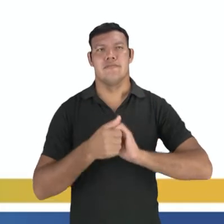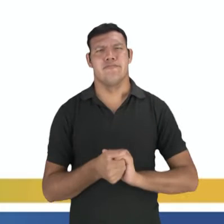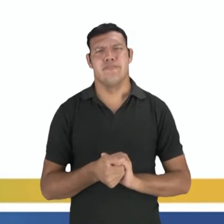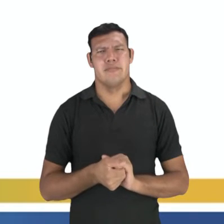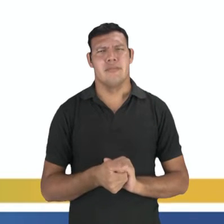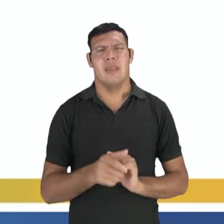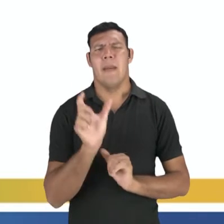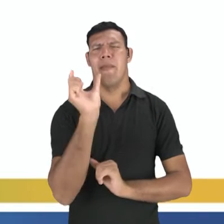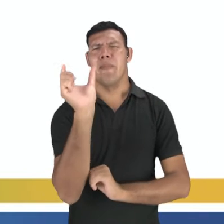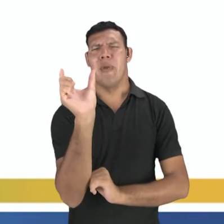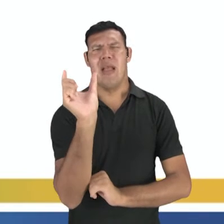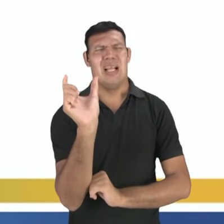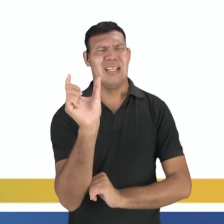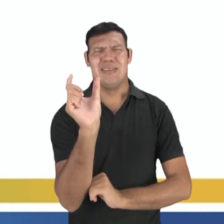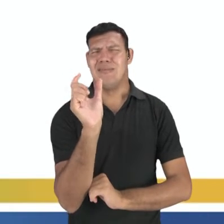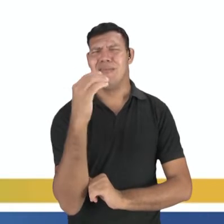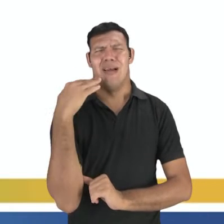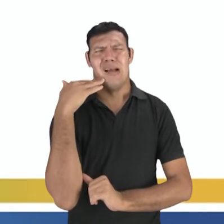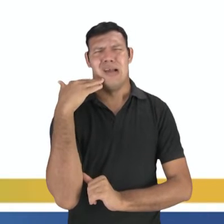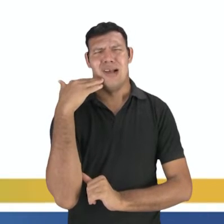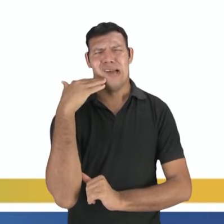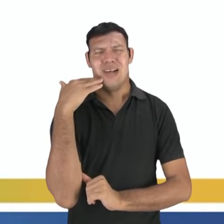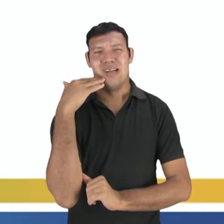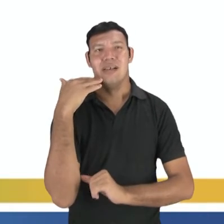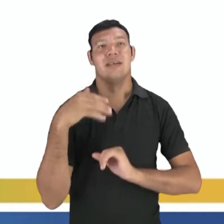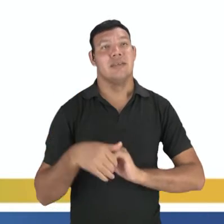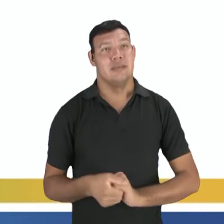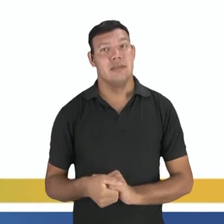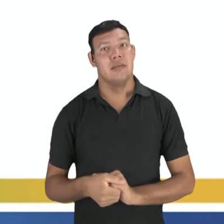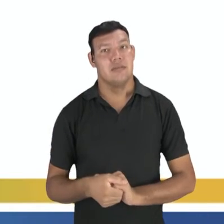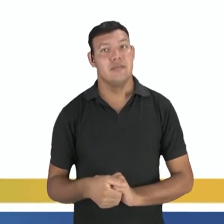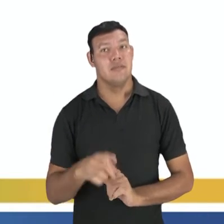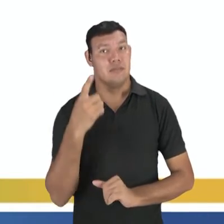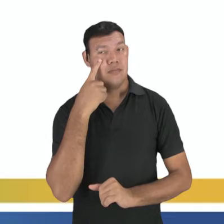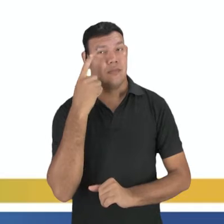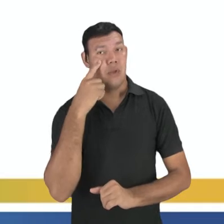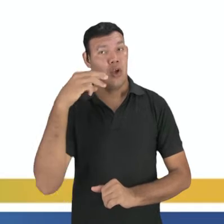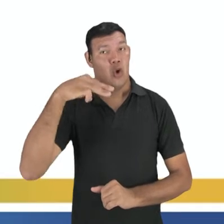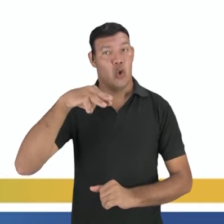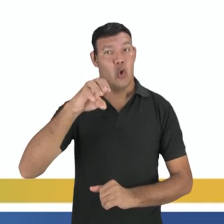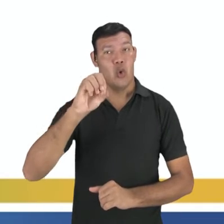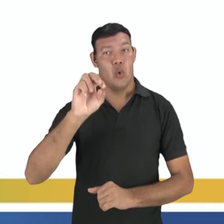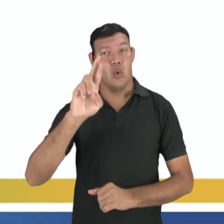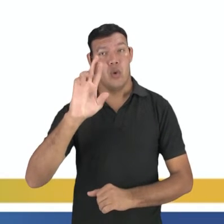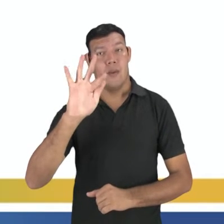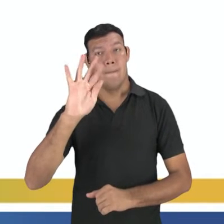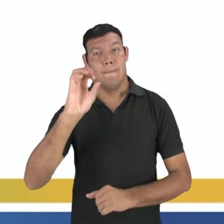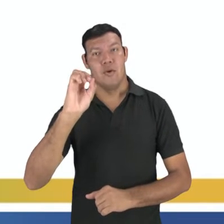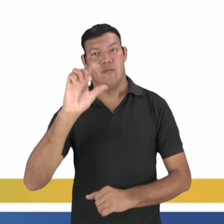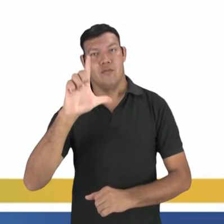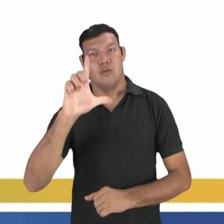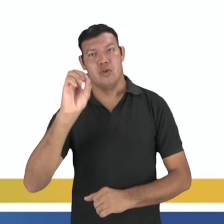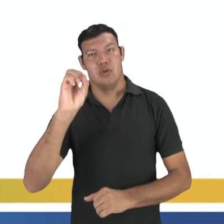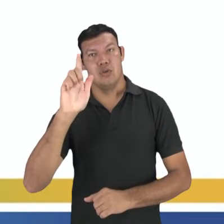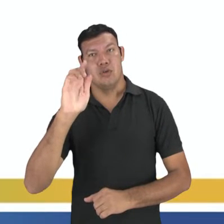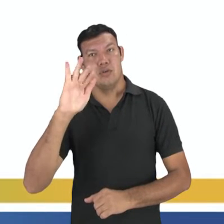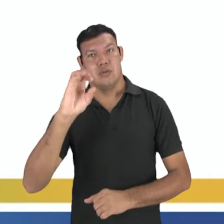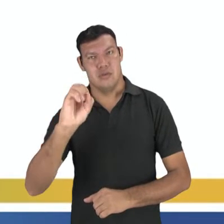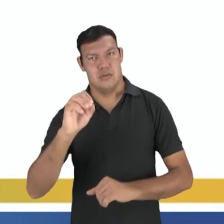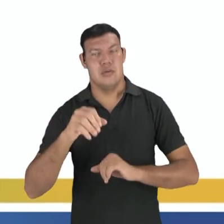ouvi falar essa palavra. Galera, toda vez que você ouvir falar em morfologia